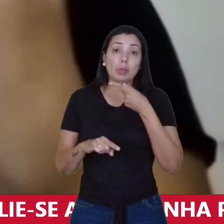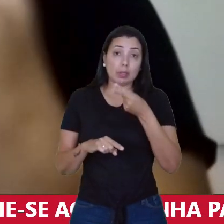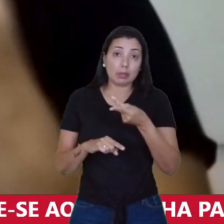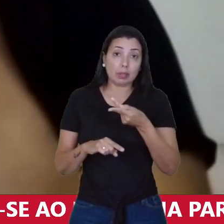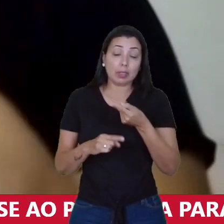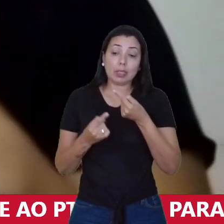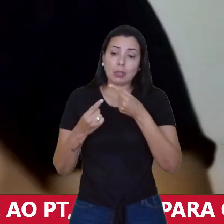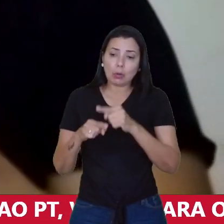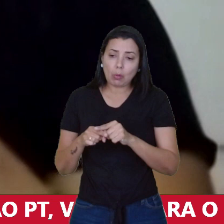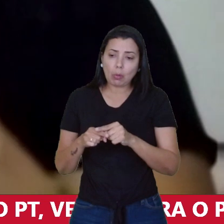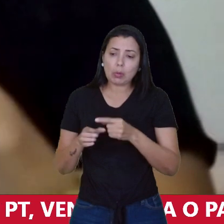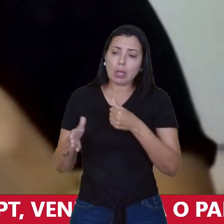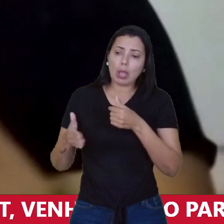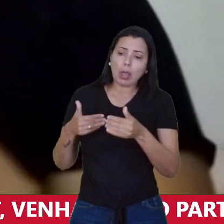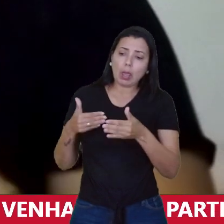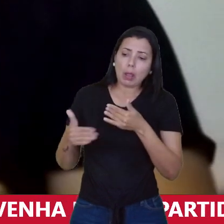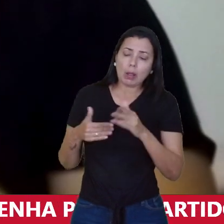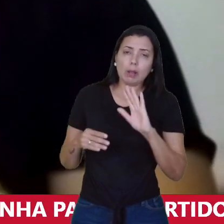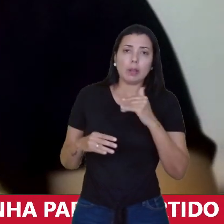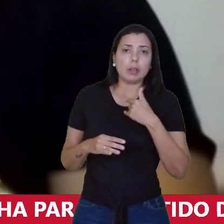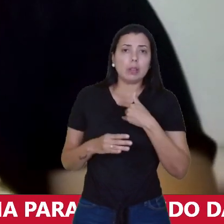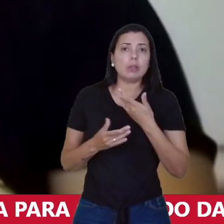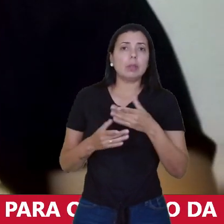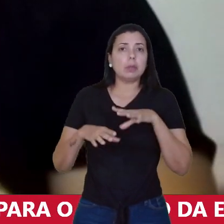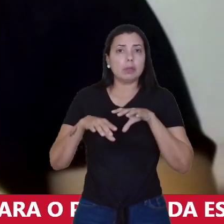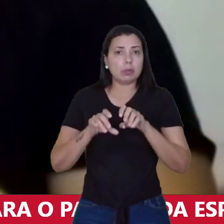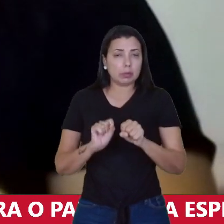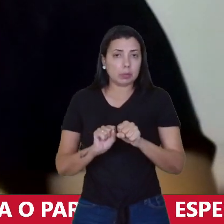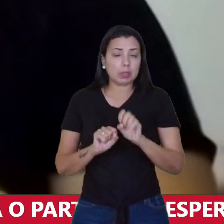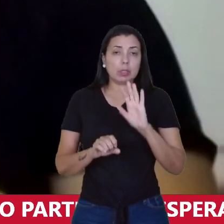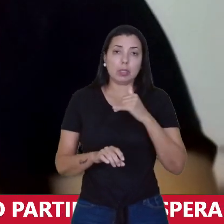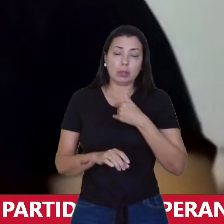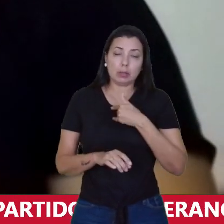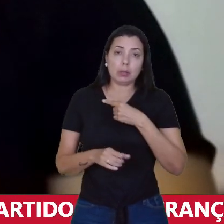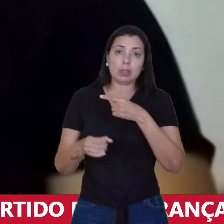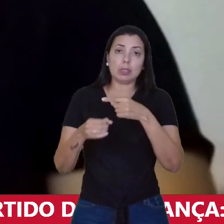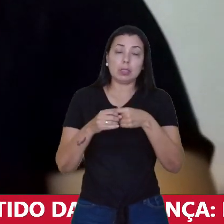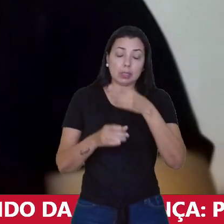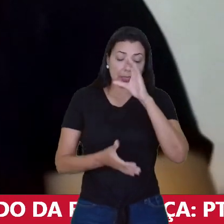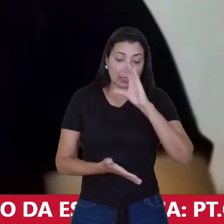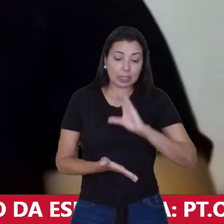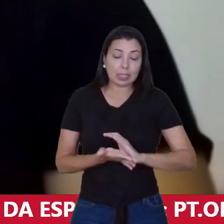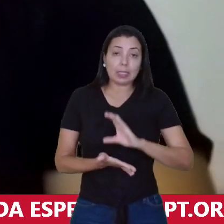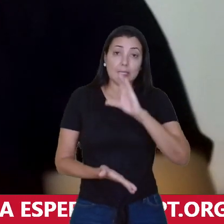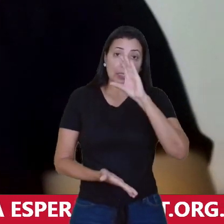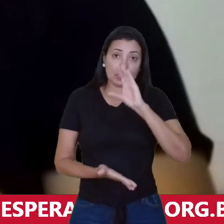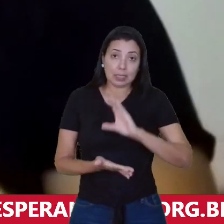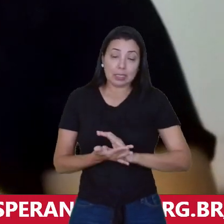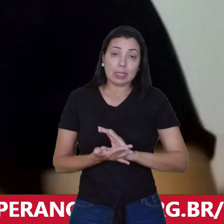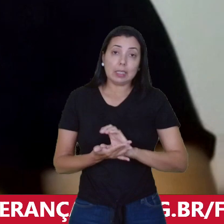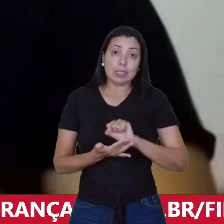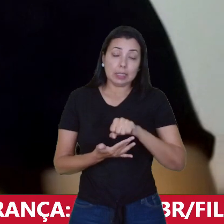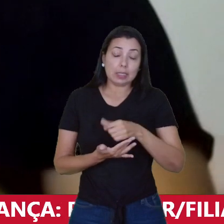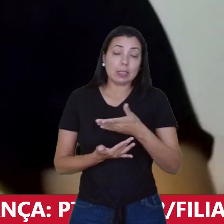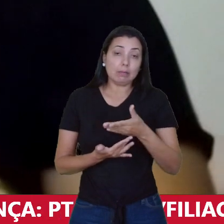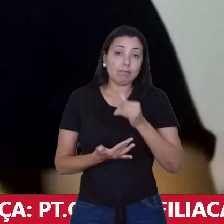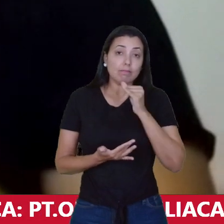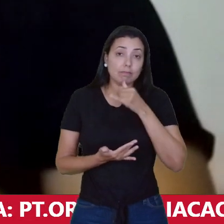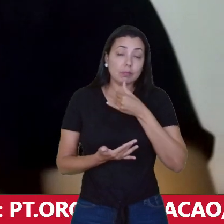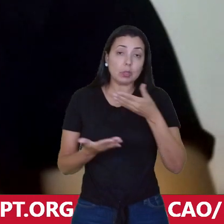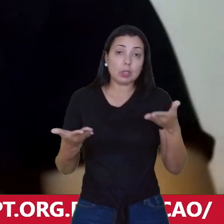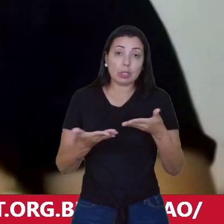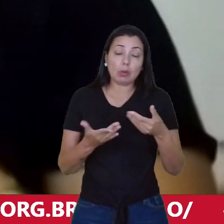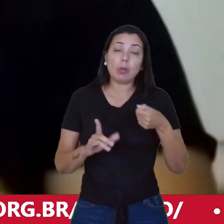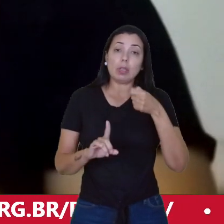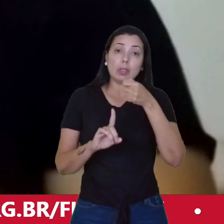na contra-argumentação que a gente vai formando a nossa cidadania, né? Uma cidadania que se dá, infelizmente, mediante